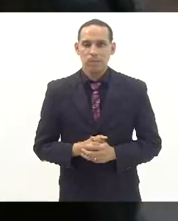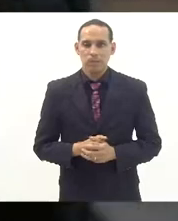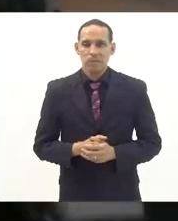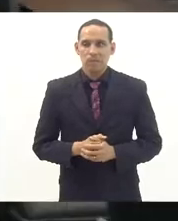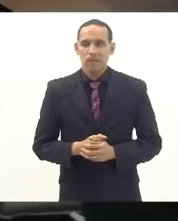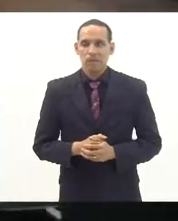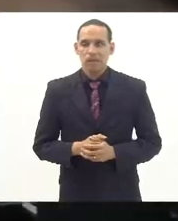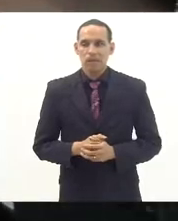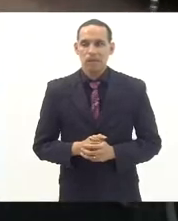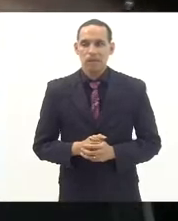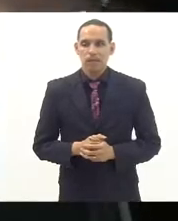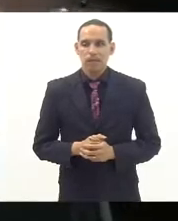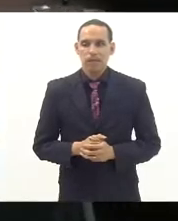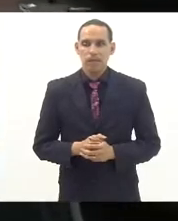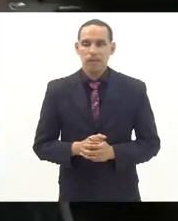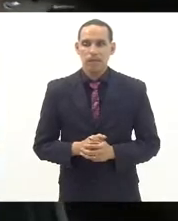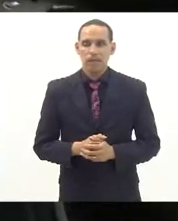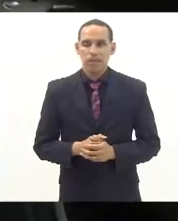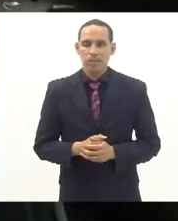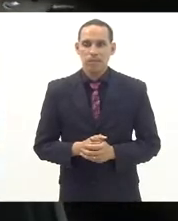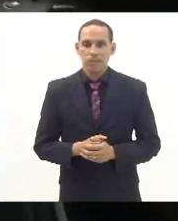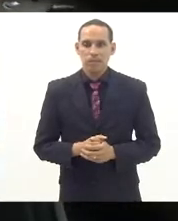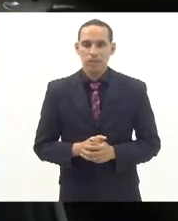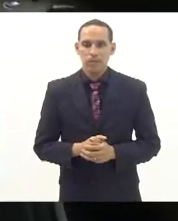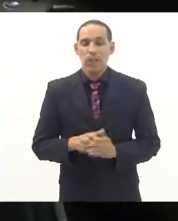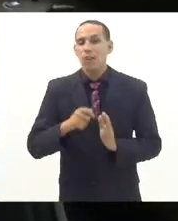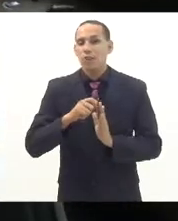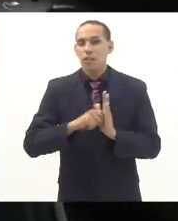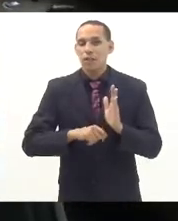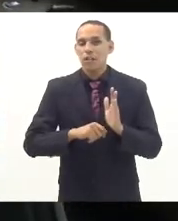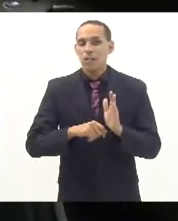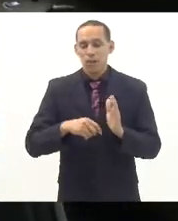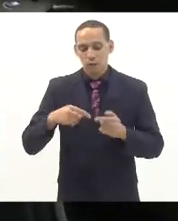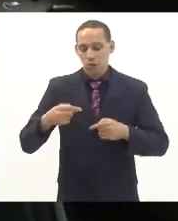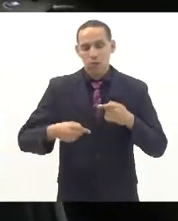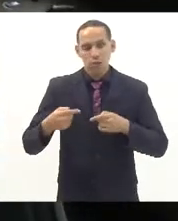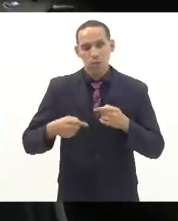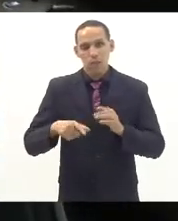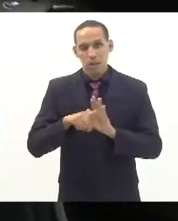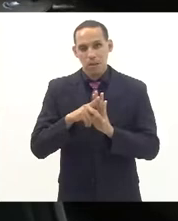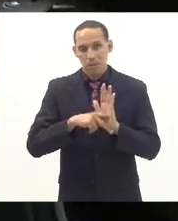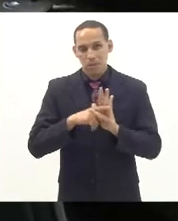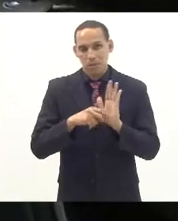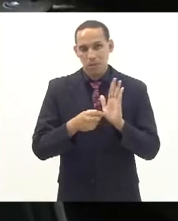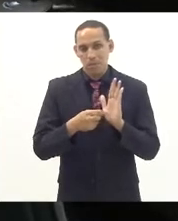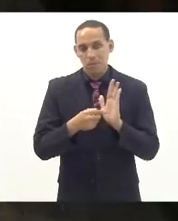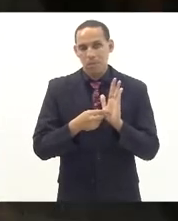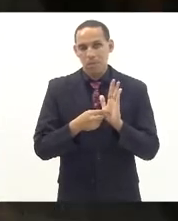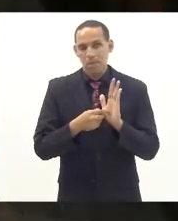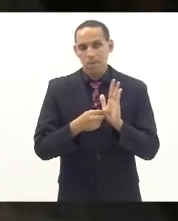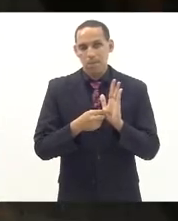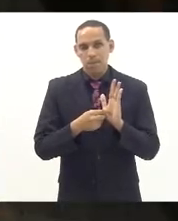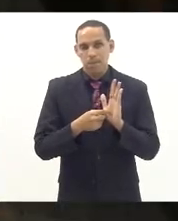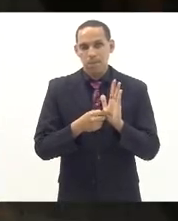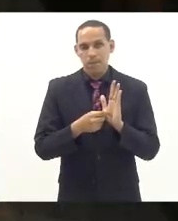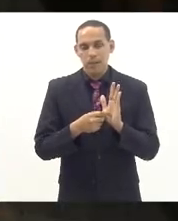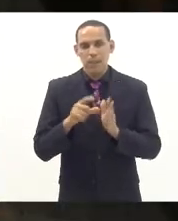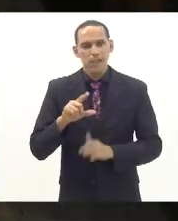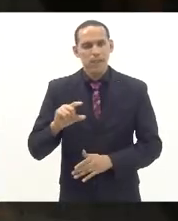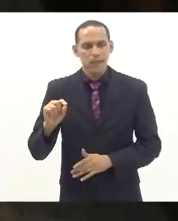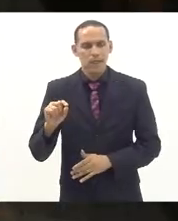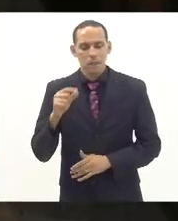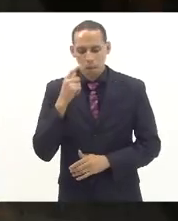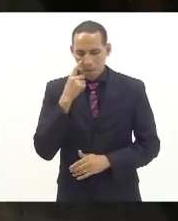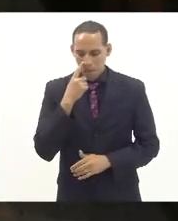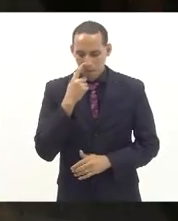E aí a escrever para discutir esse projeto de lei é de saída dizendo